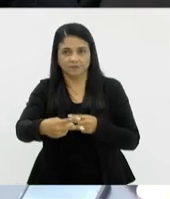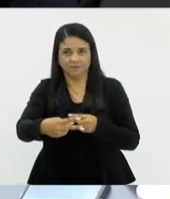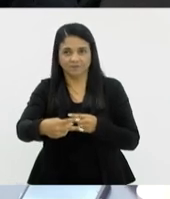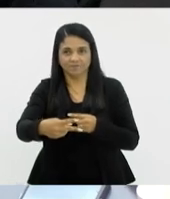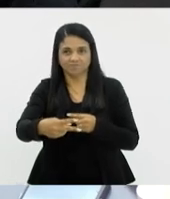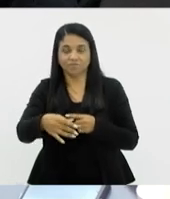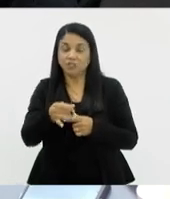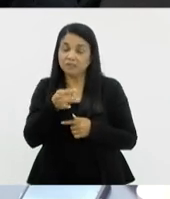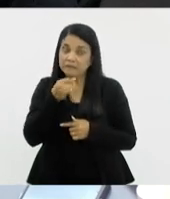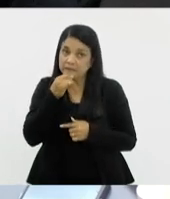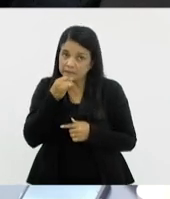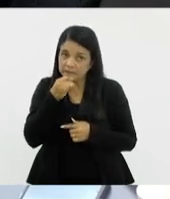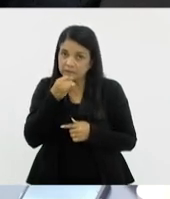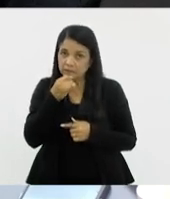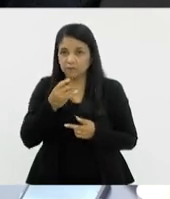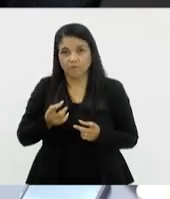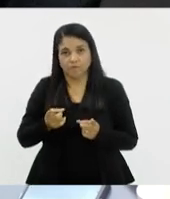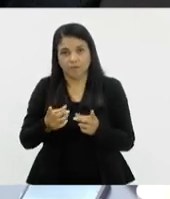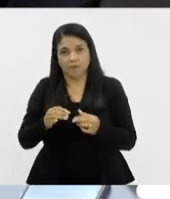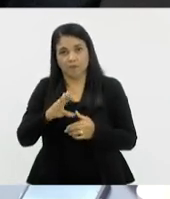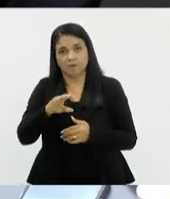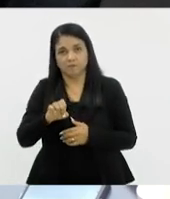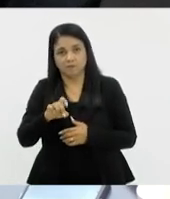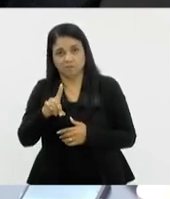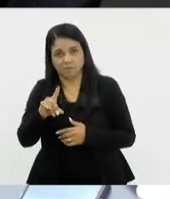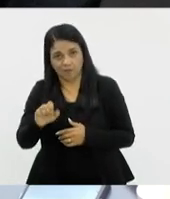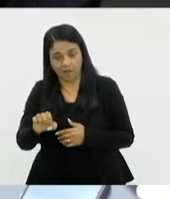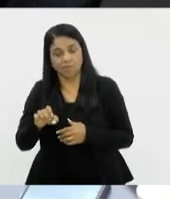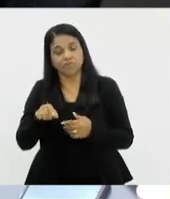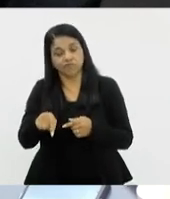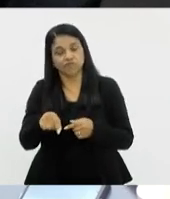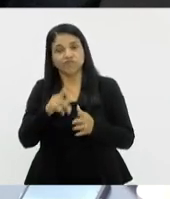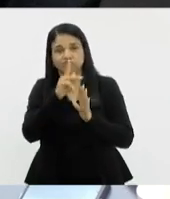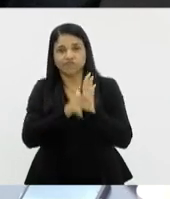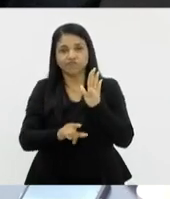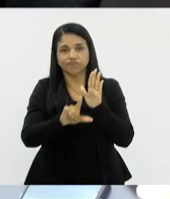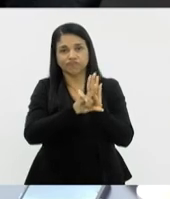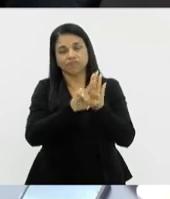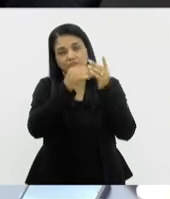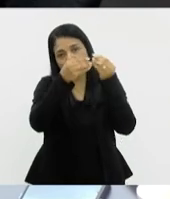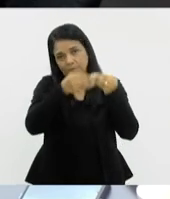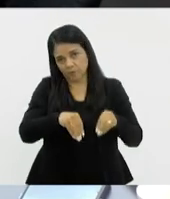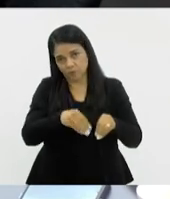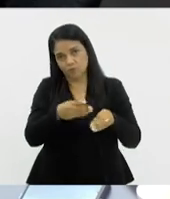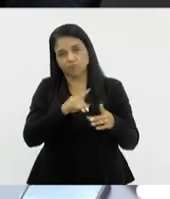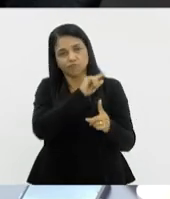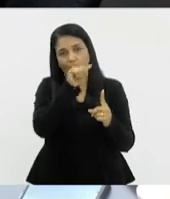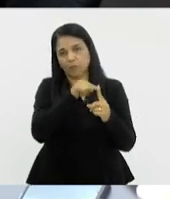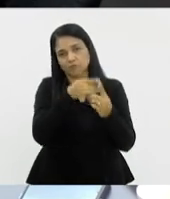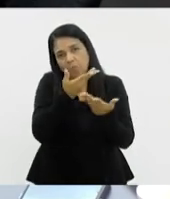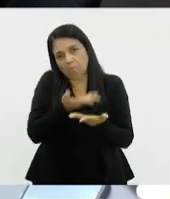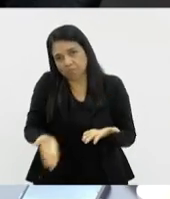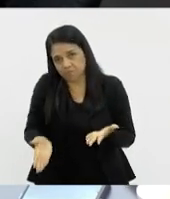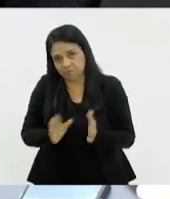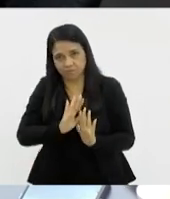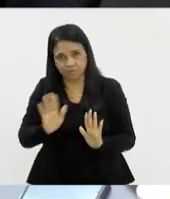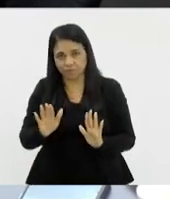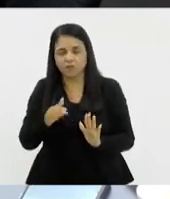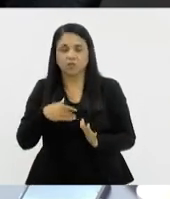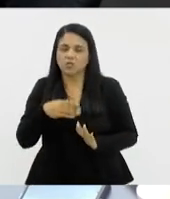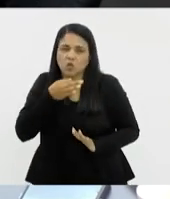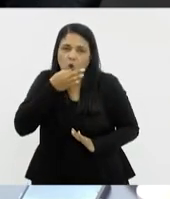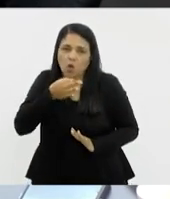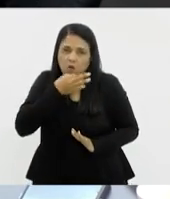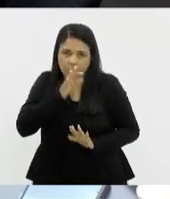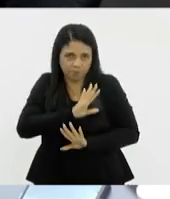de triste, ele está, de fato, prejudicado porque ele perdeu o objeto. Perfeito. É só fazer o comentário.